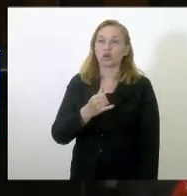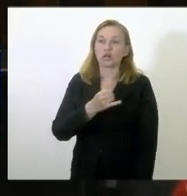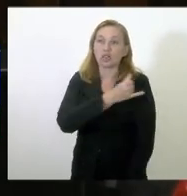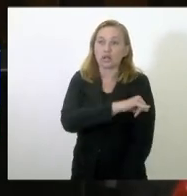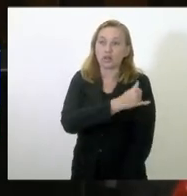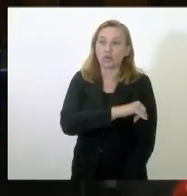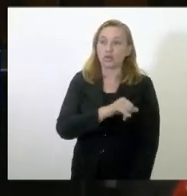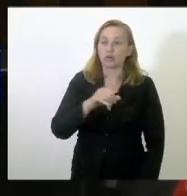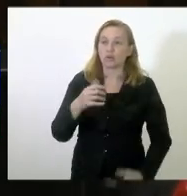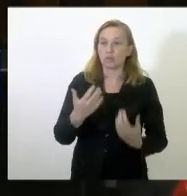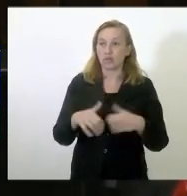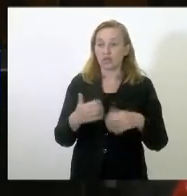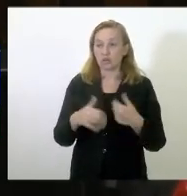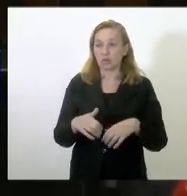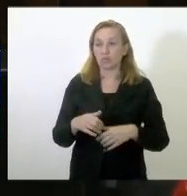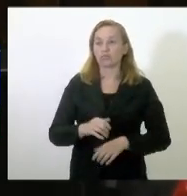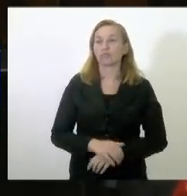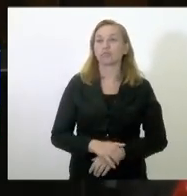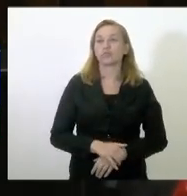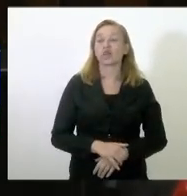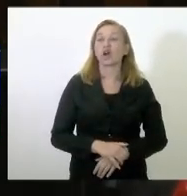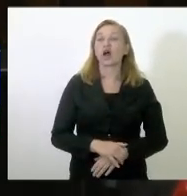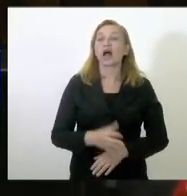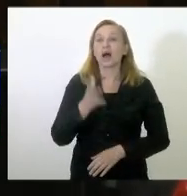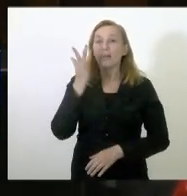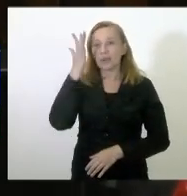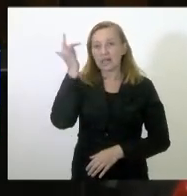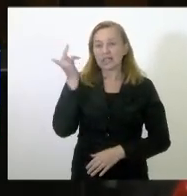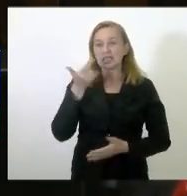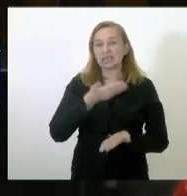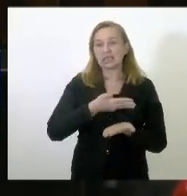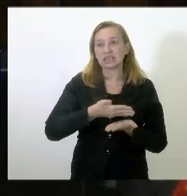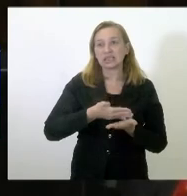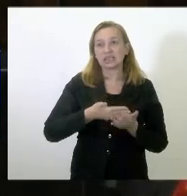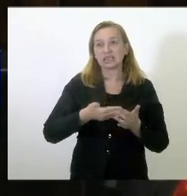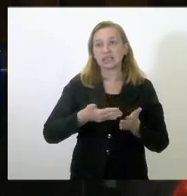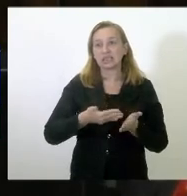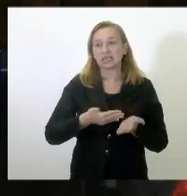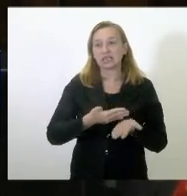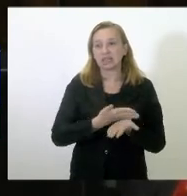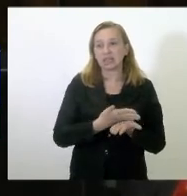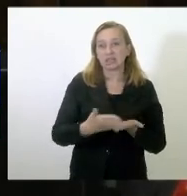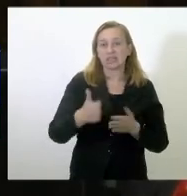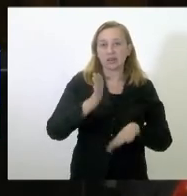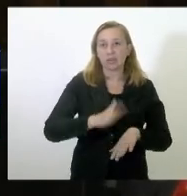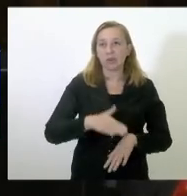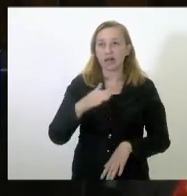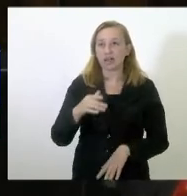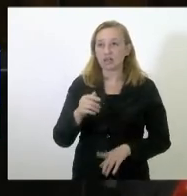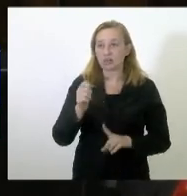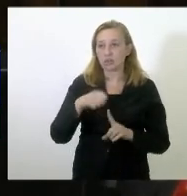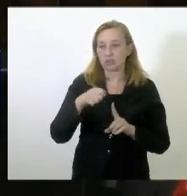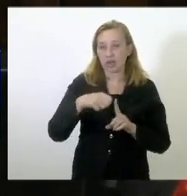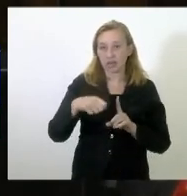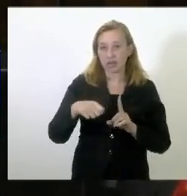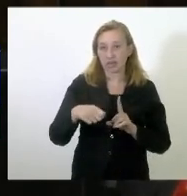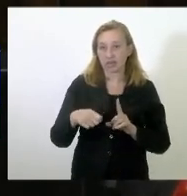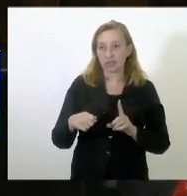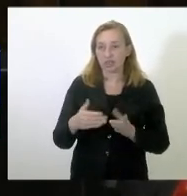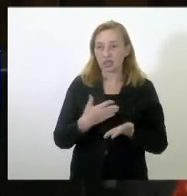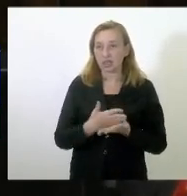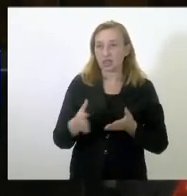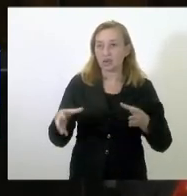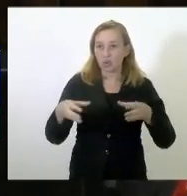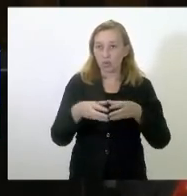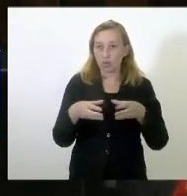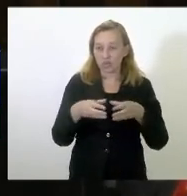que amanhã nós iniciamos mais um semestre legislativo no âmbito das comissões. Nas comissões